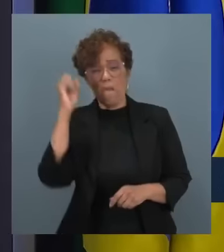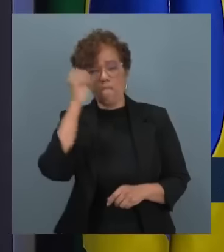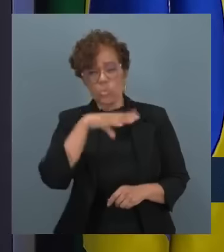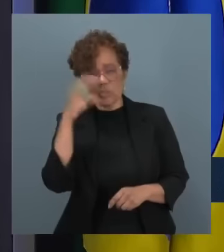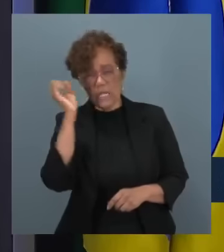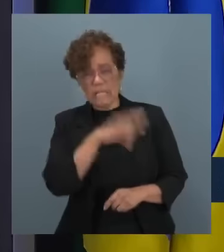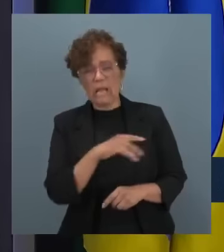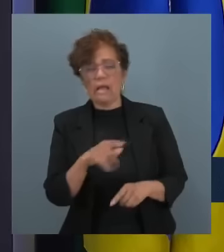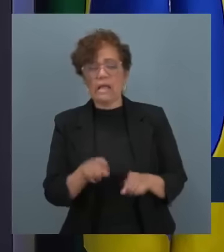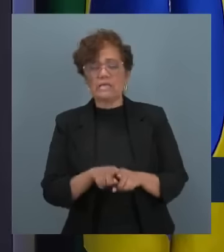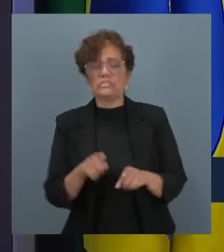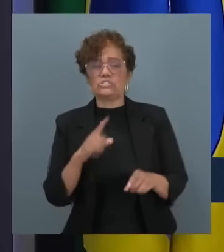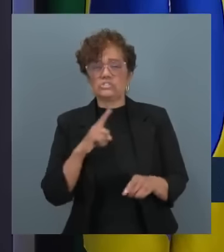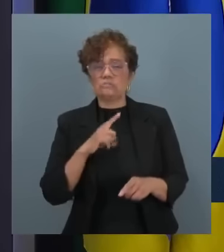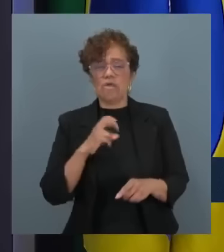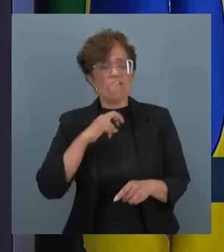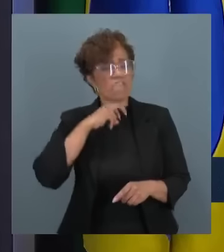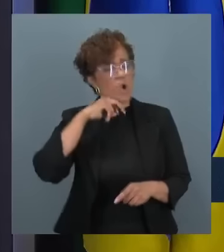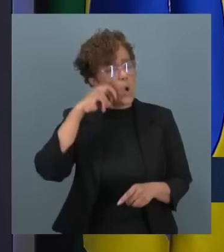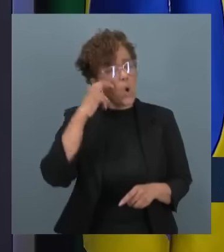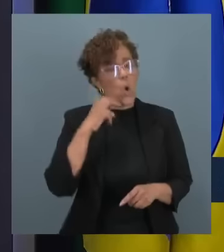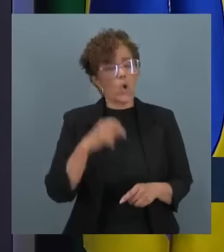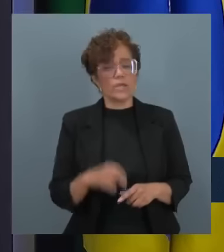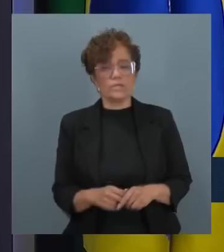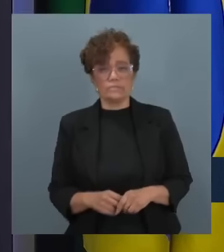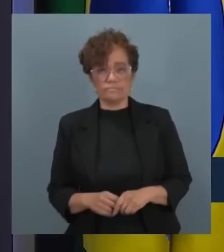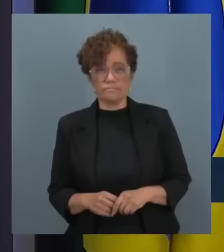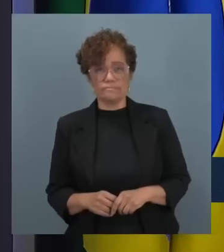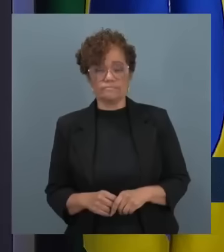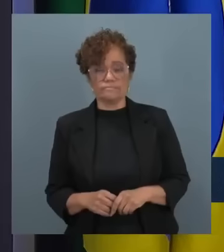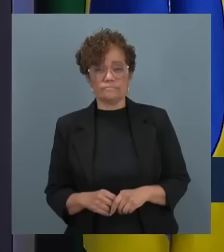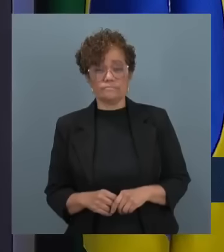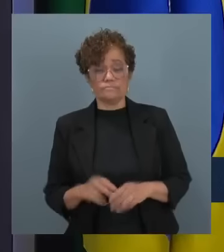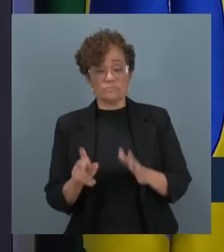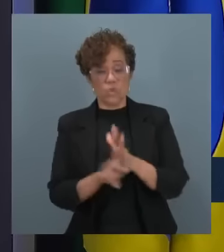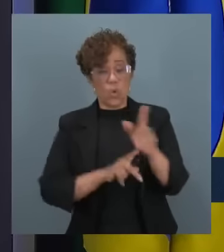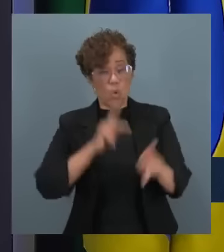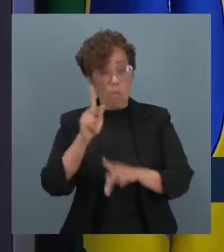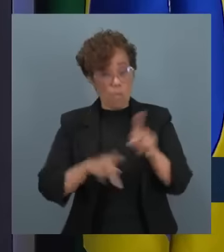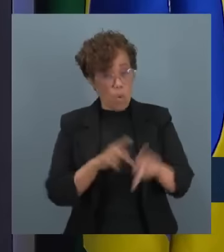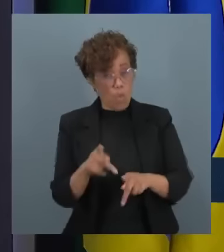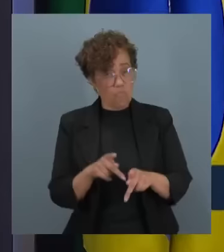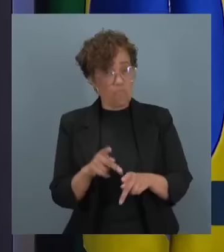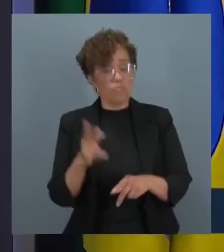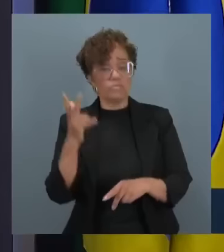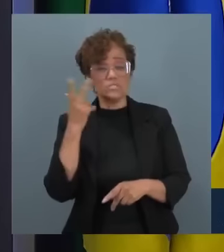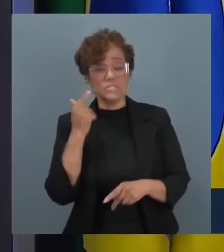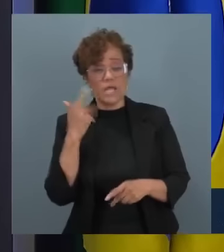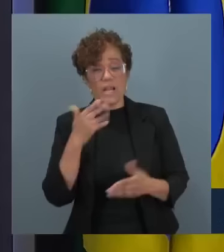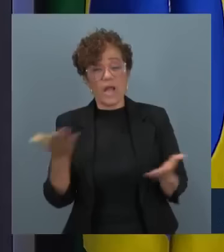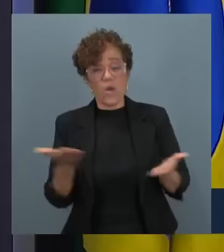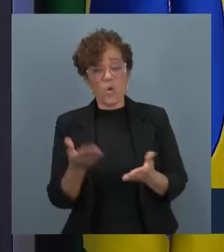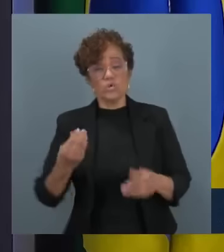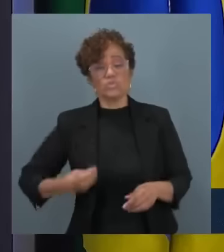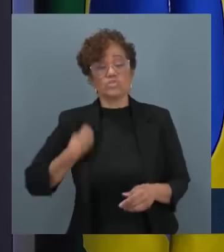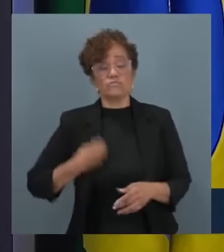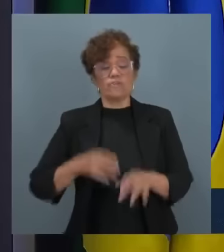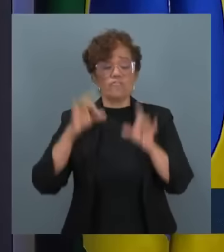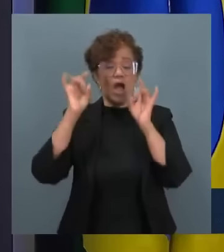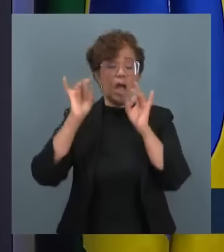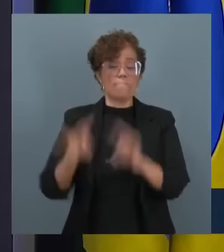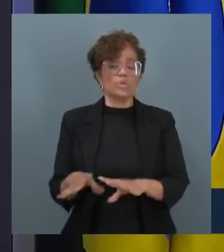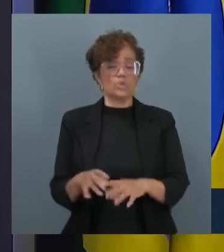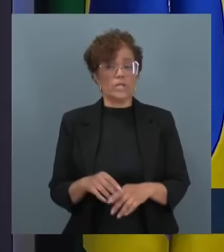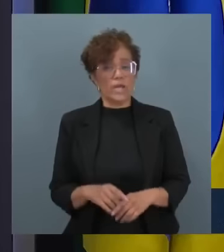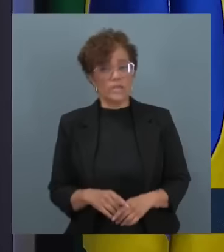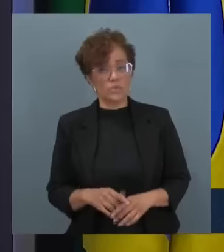vergonhoso, revoltante e constrangedor. O povo cearense, senhor presidente, vive hoje uma situação de abandono completo.